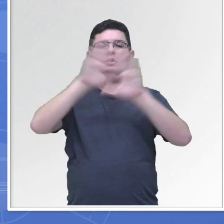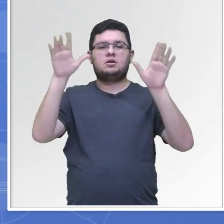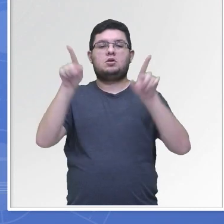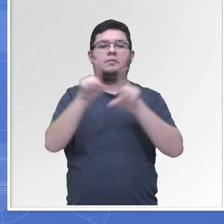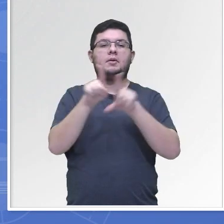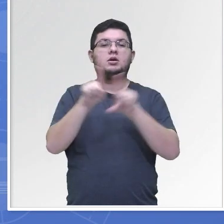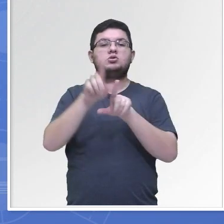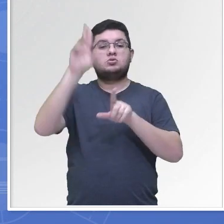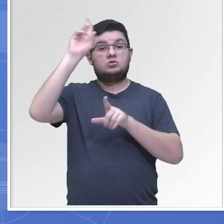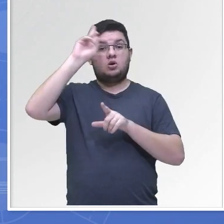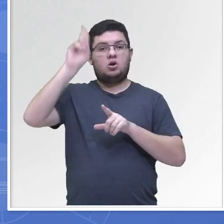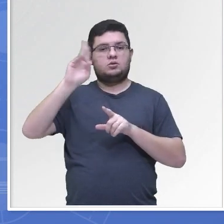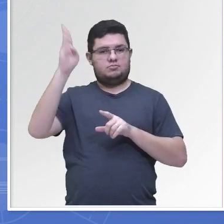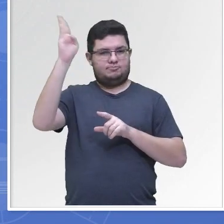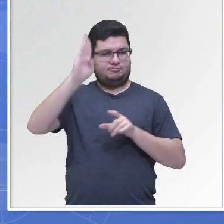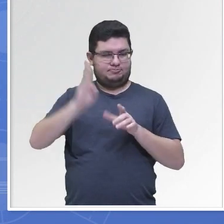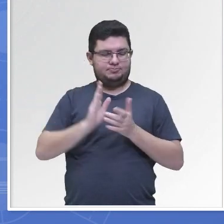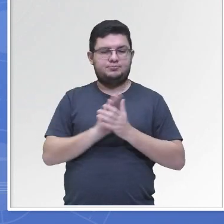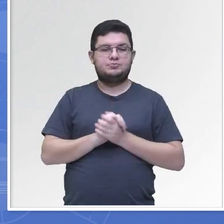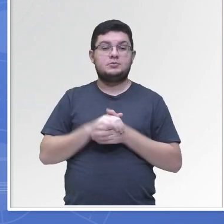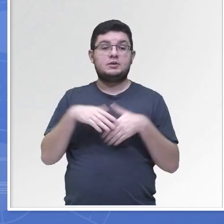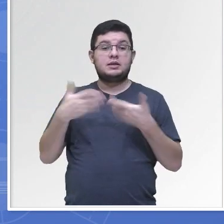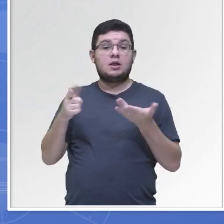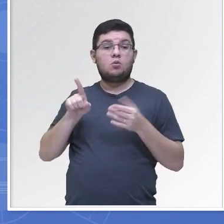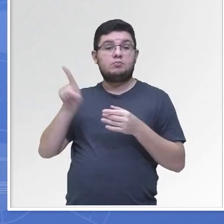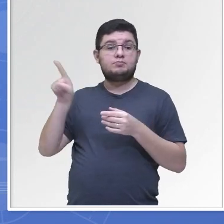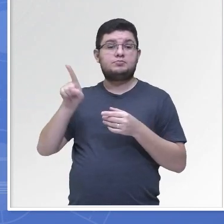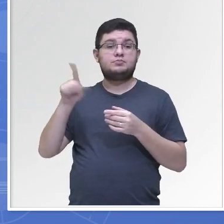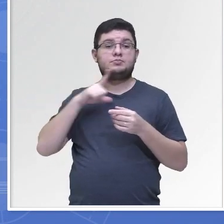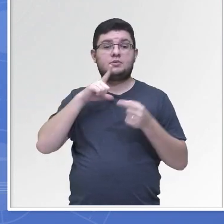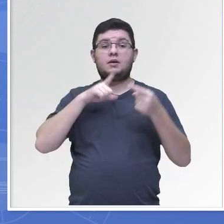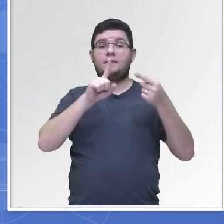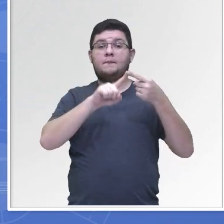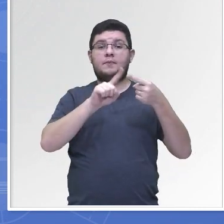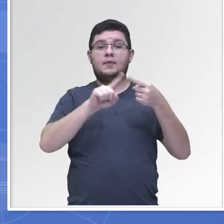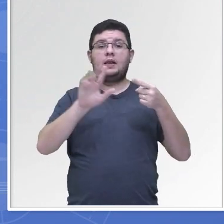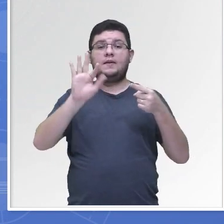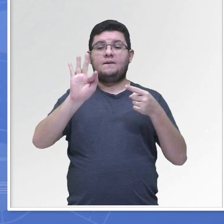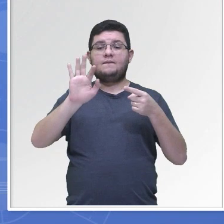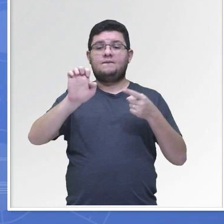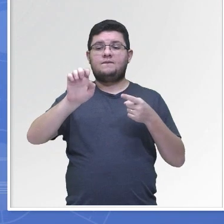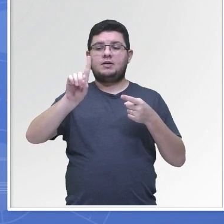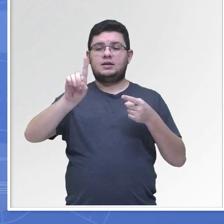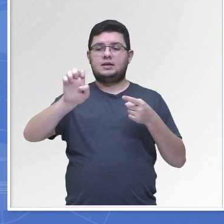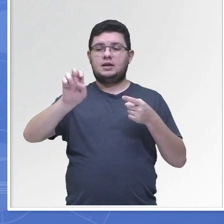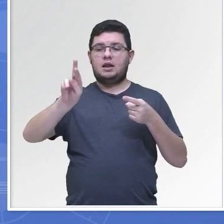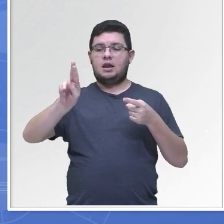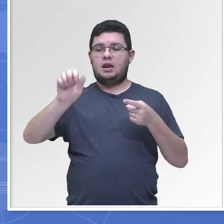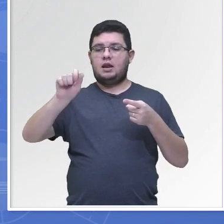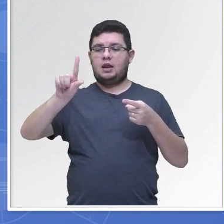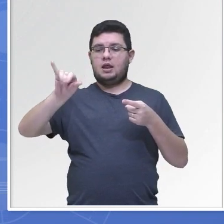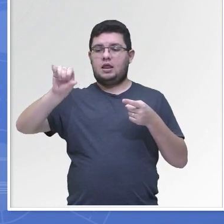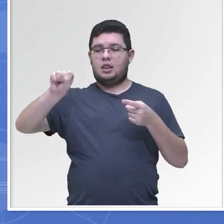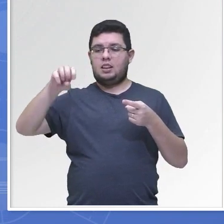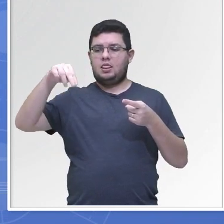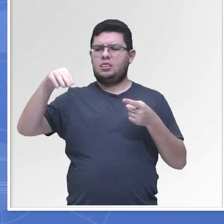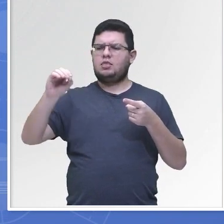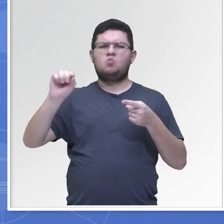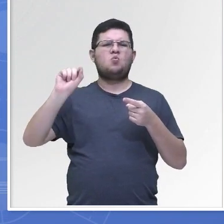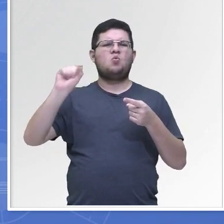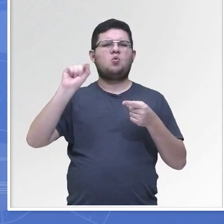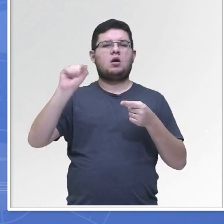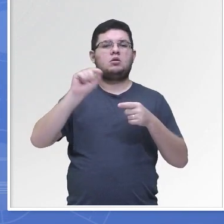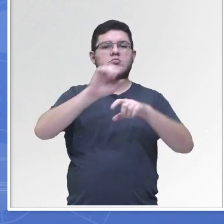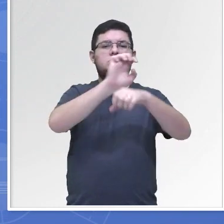Federalismo. Esse sistema permite um maior grau de autonomia para os agora nomeados estados.